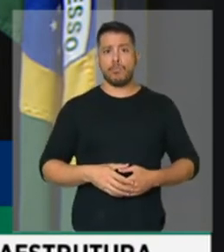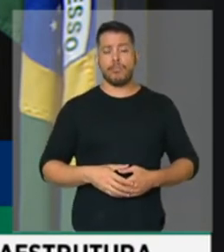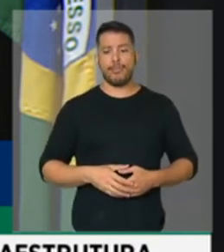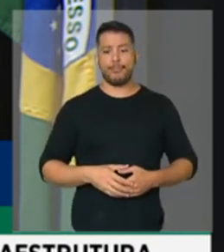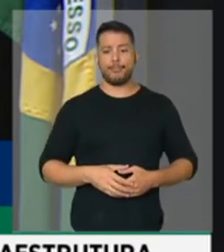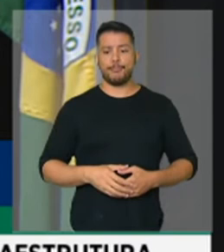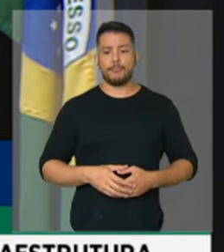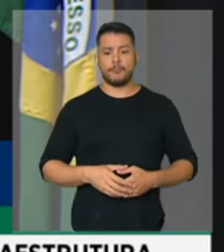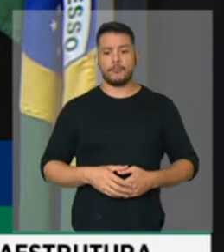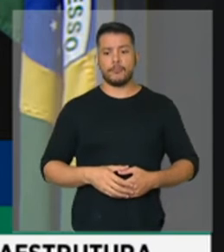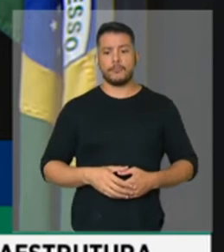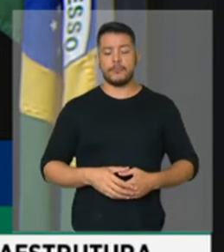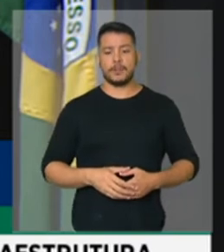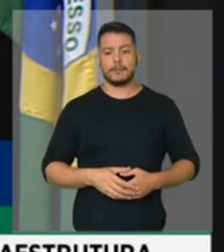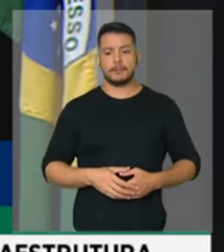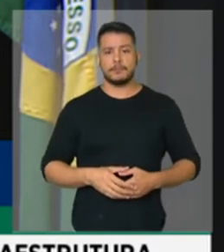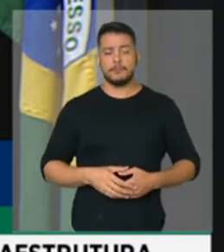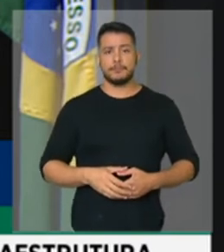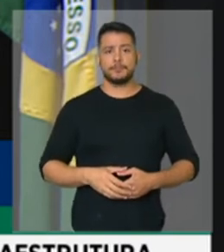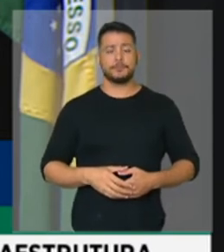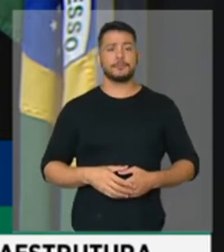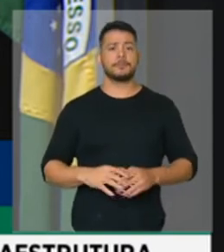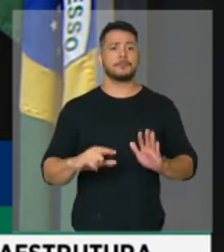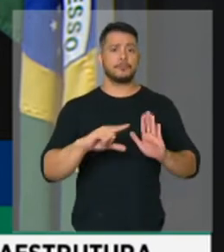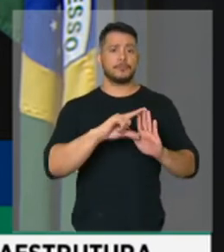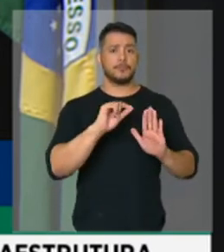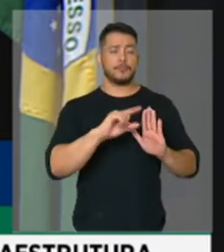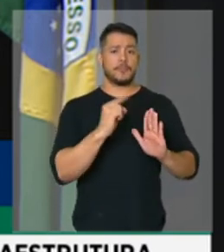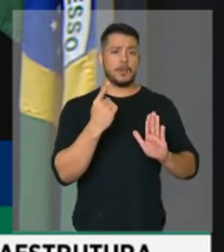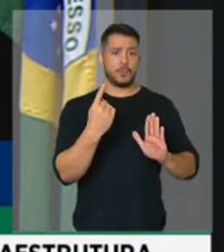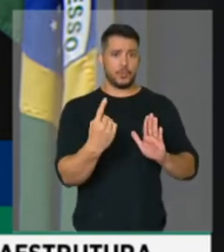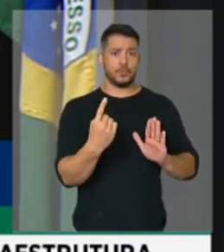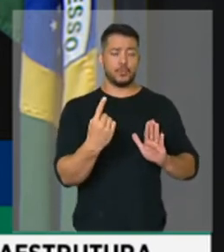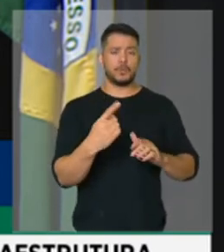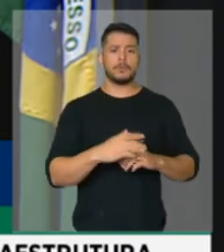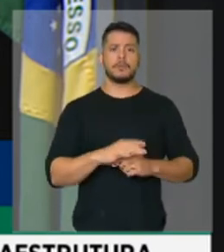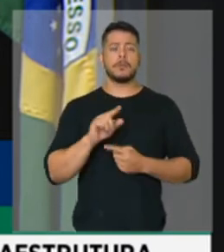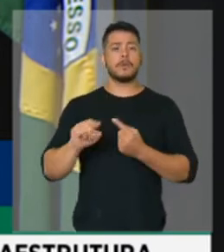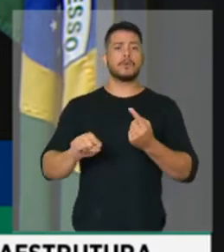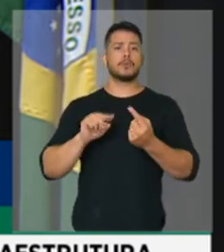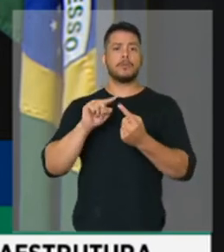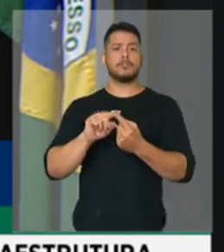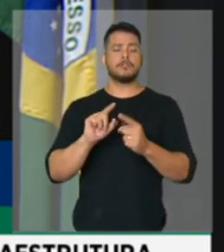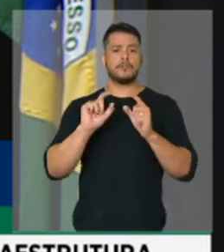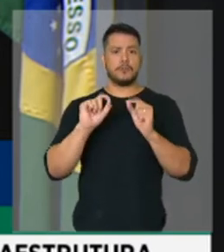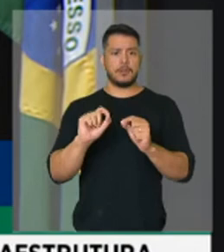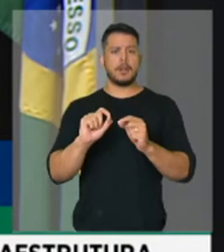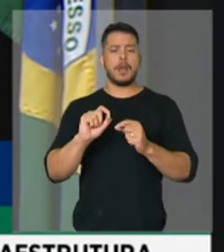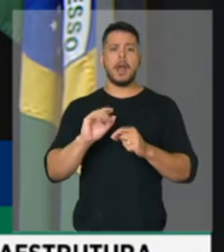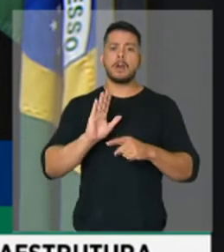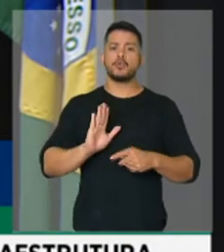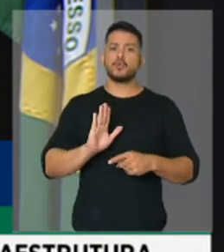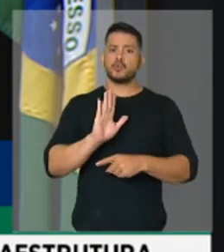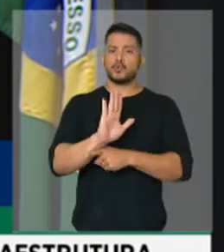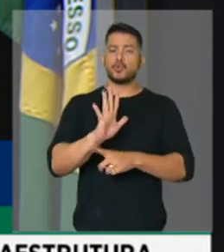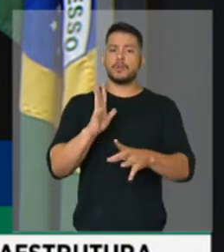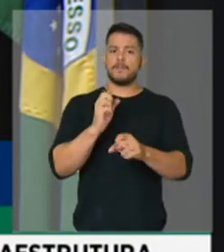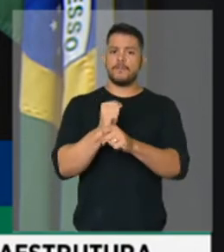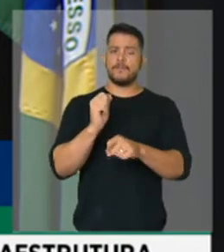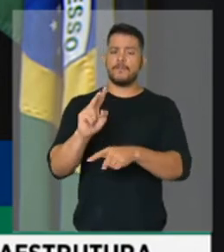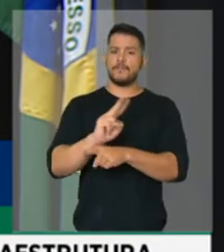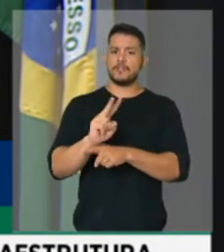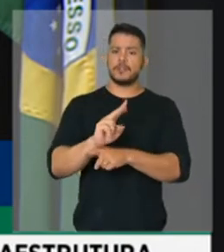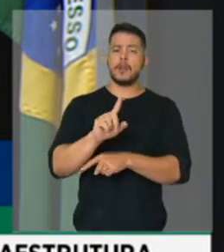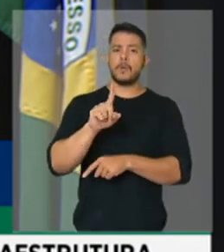presidente, emenda número 1, que objetiva que o benefício fiscal seja conferido aos green